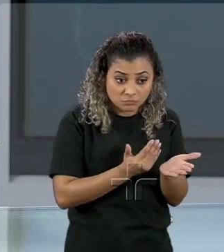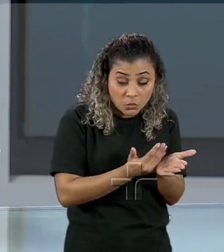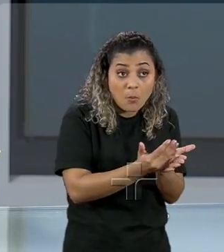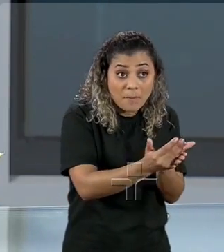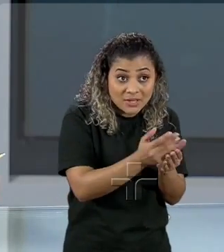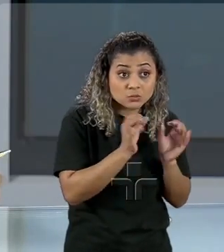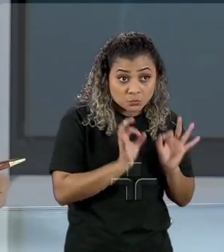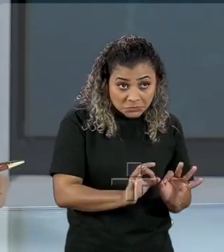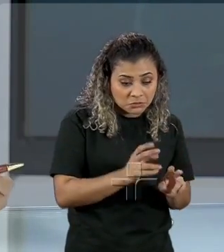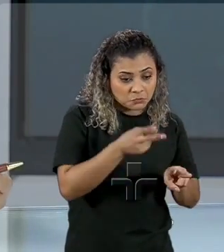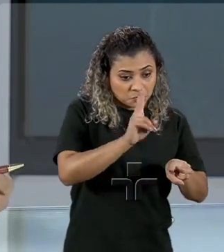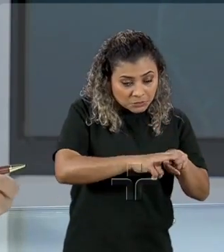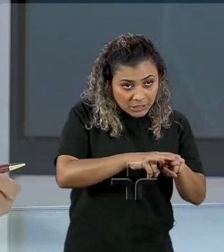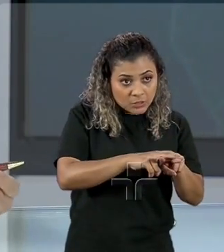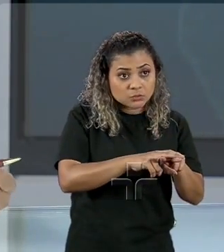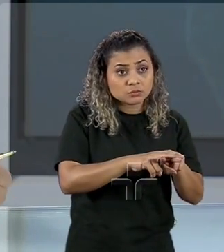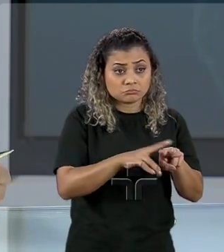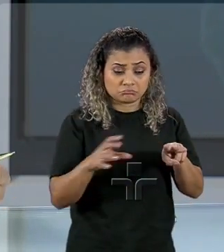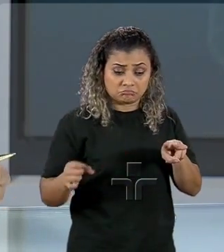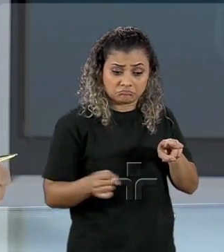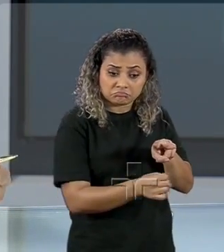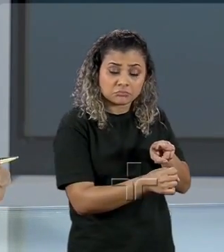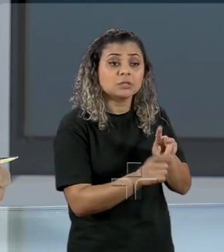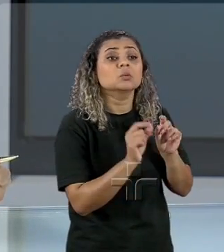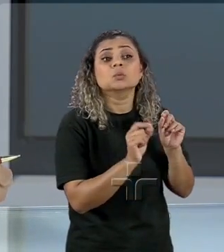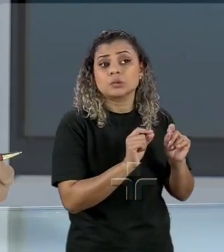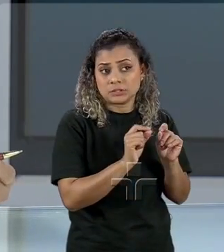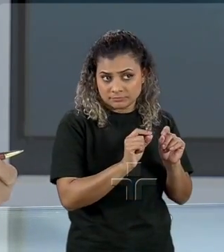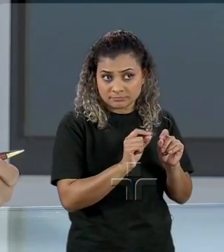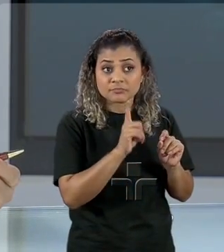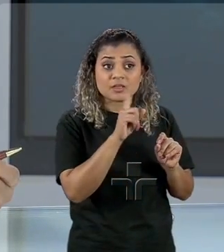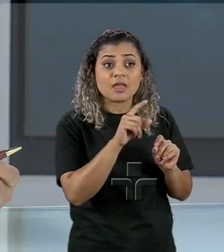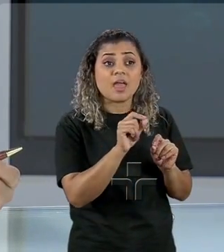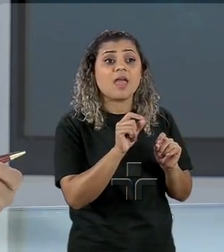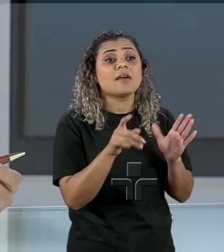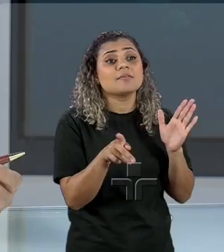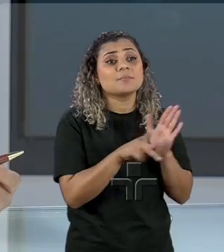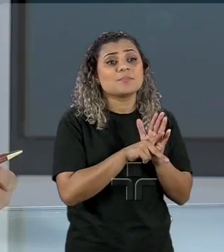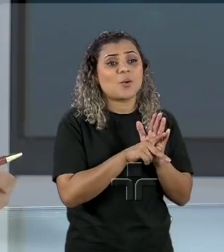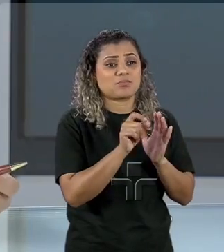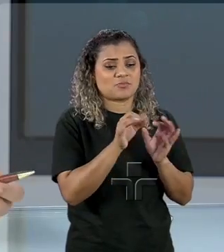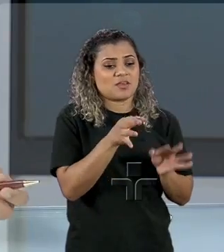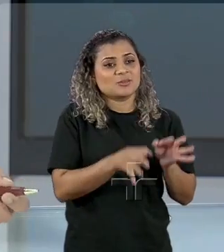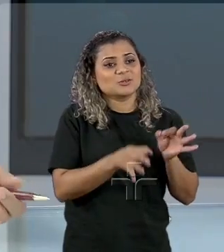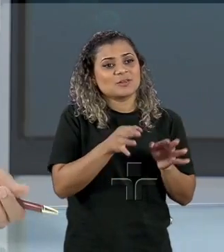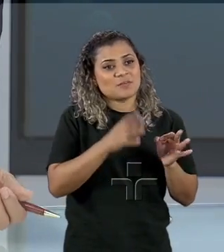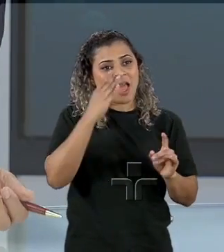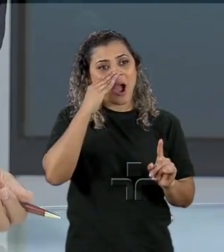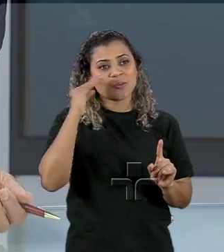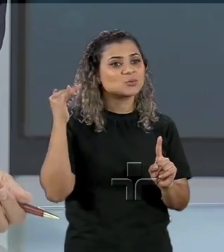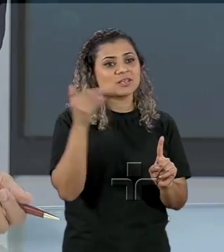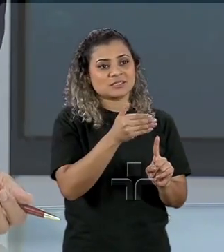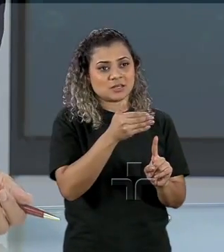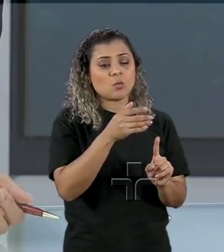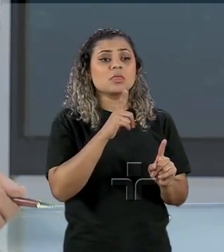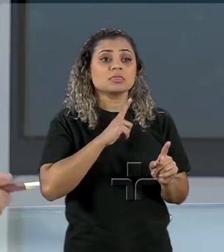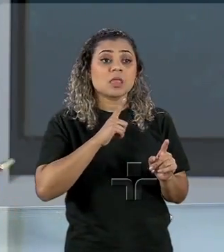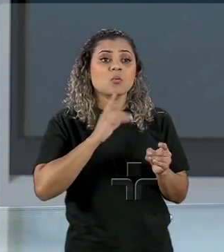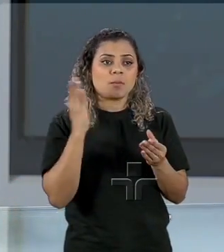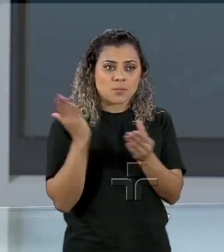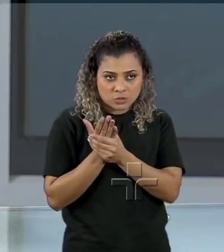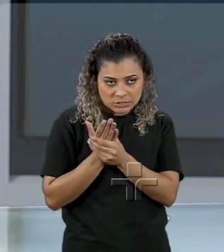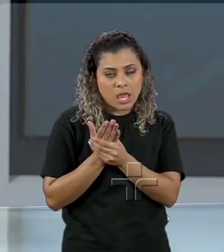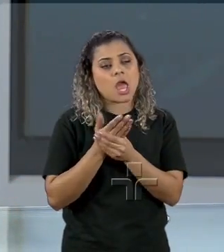propriamente dita, é de ocorrer com o trânsito em julgado da decisão condenatória, ou seja, com o exaurimento de todas